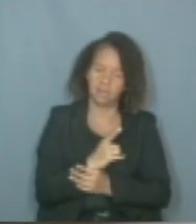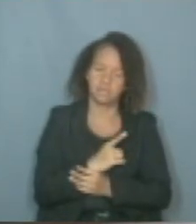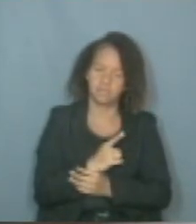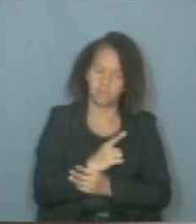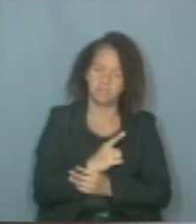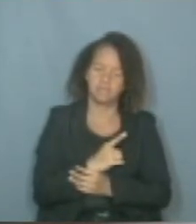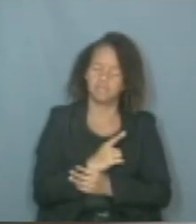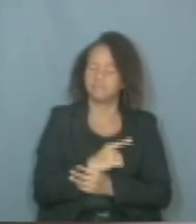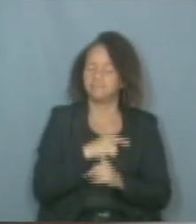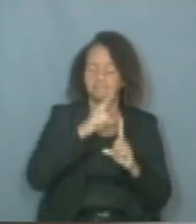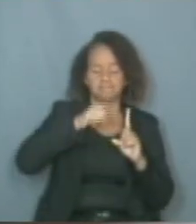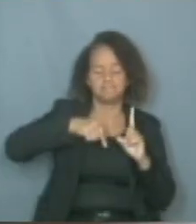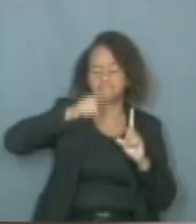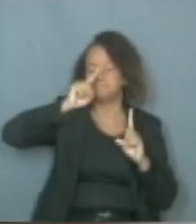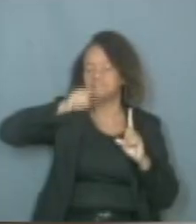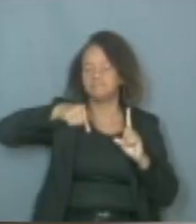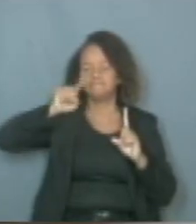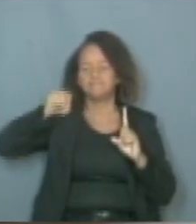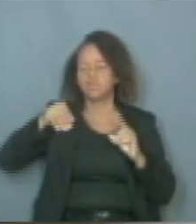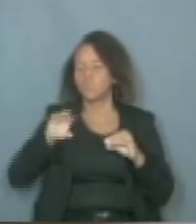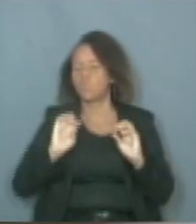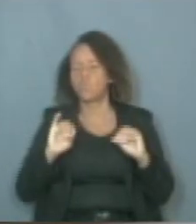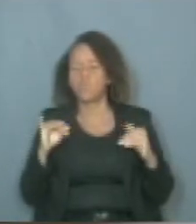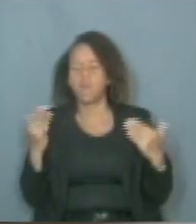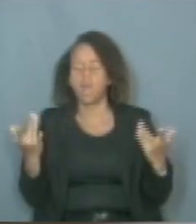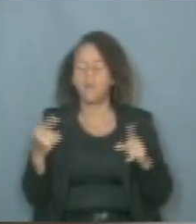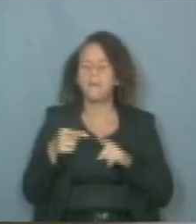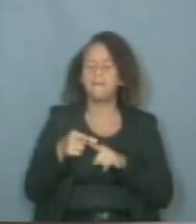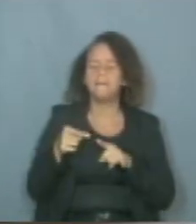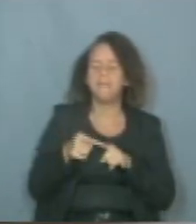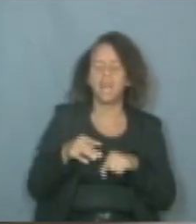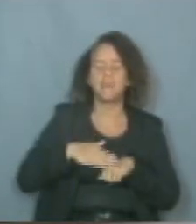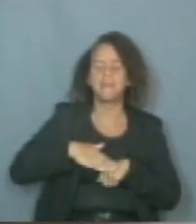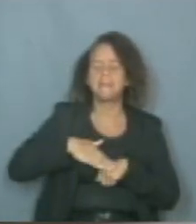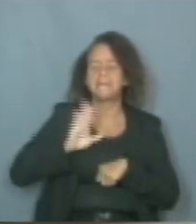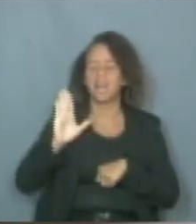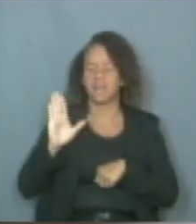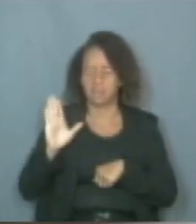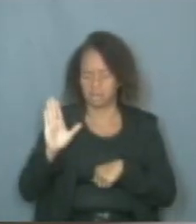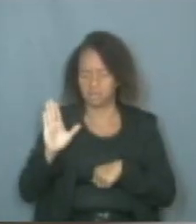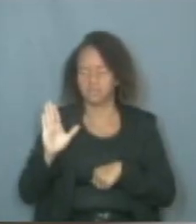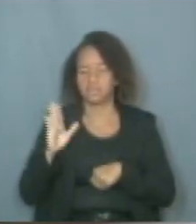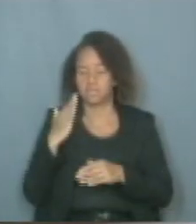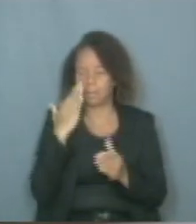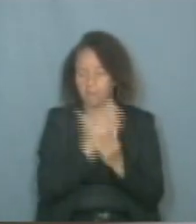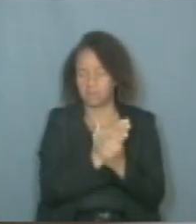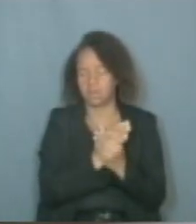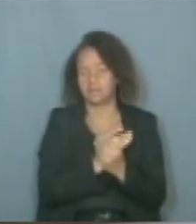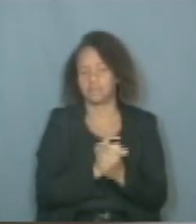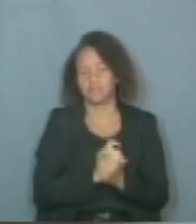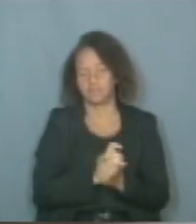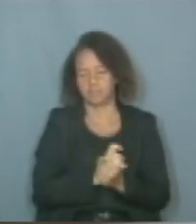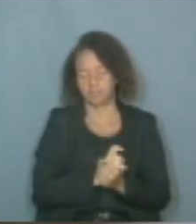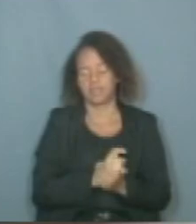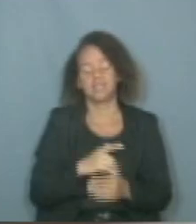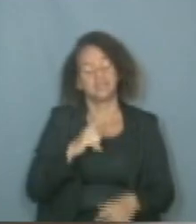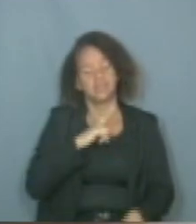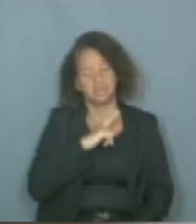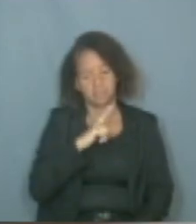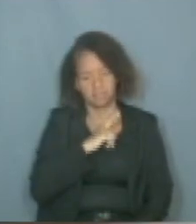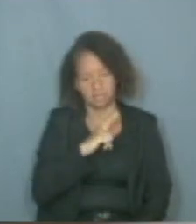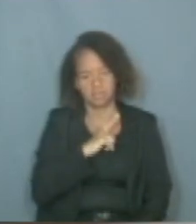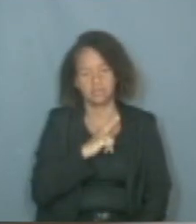registros estatísticos de quais são os bairros com maior incidência desses processos, se